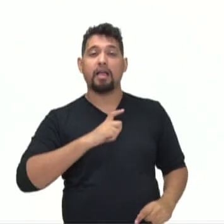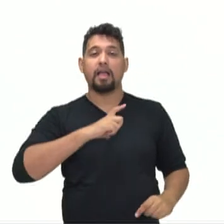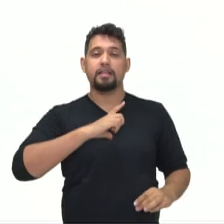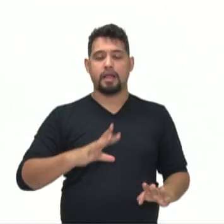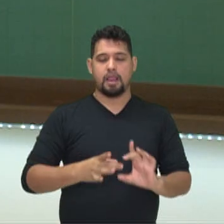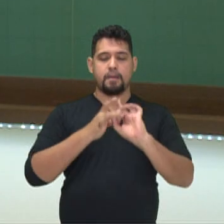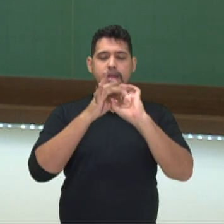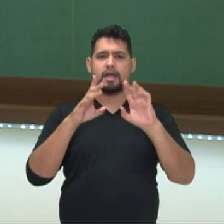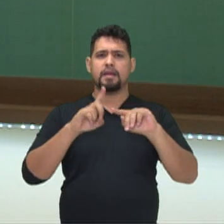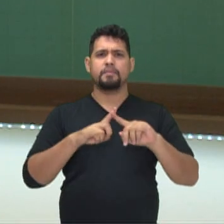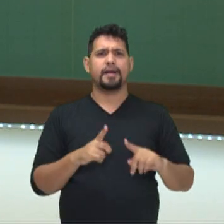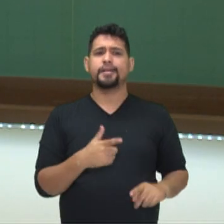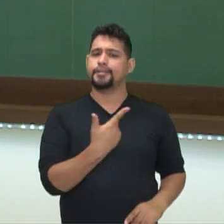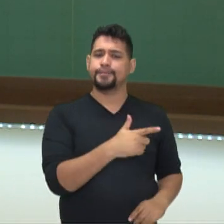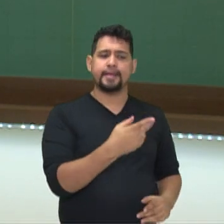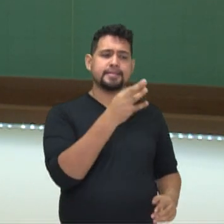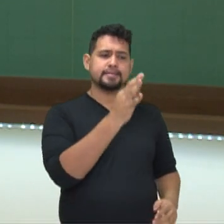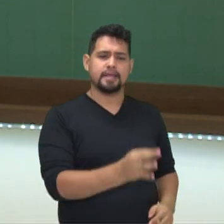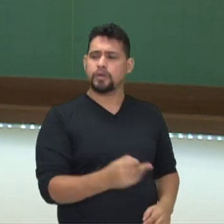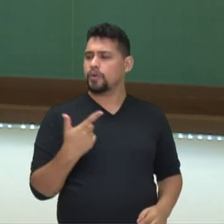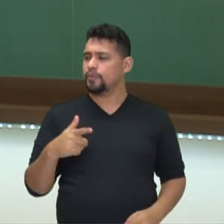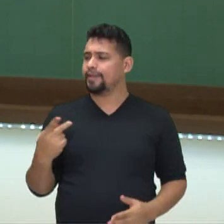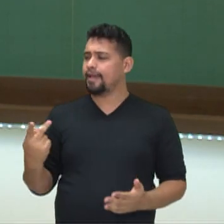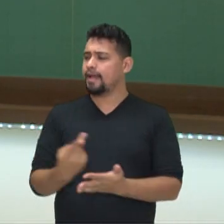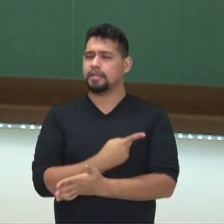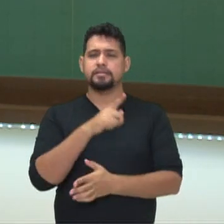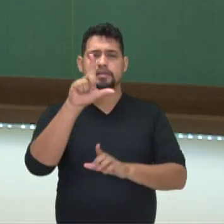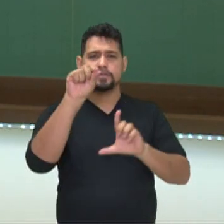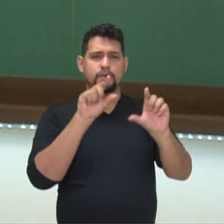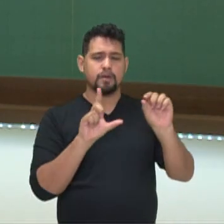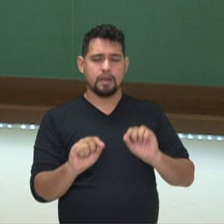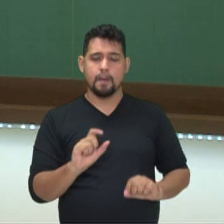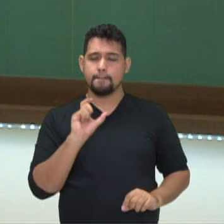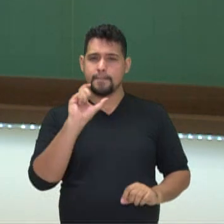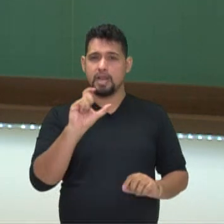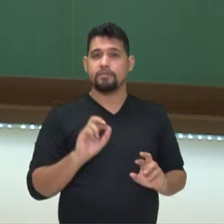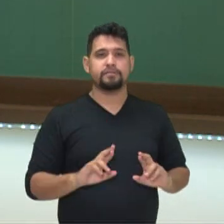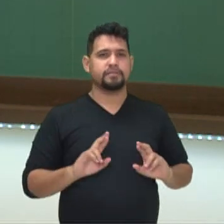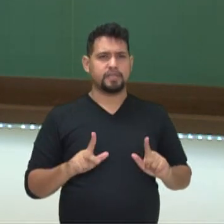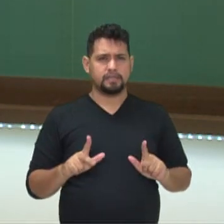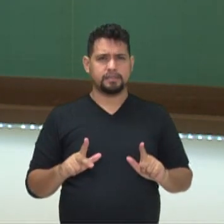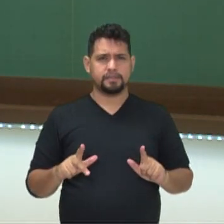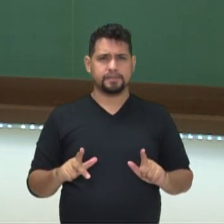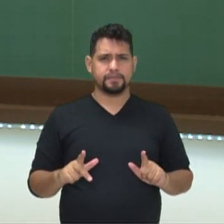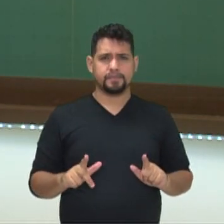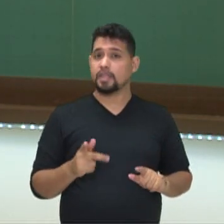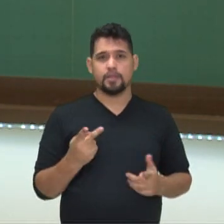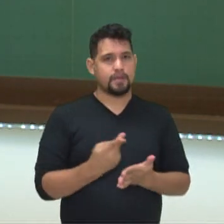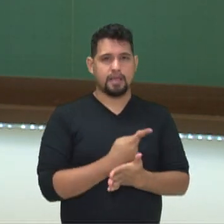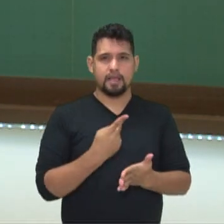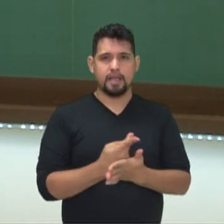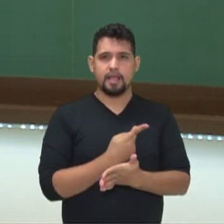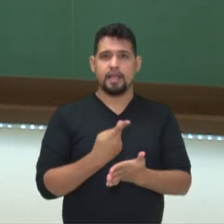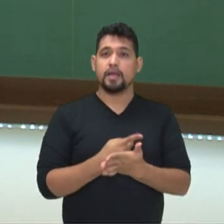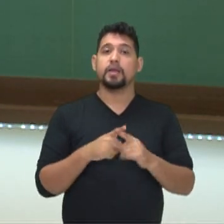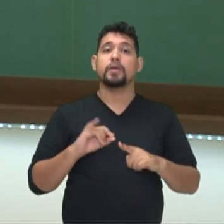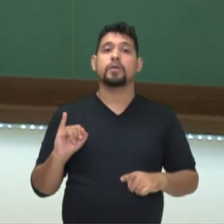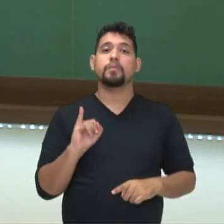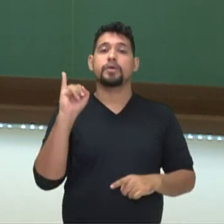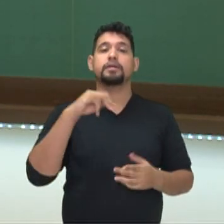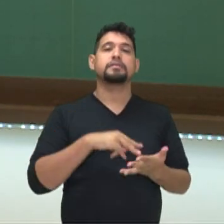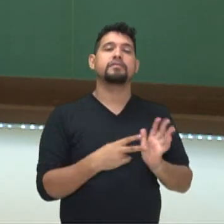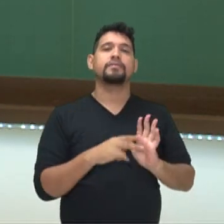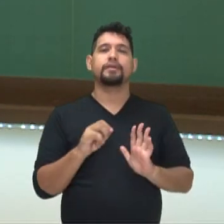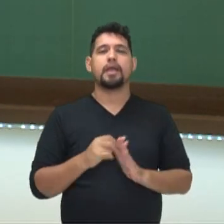liberdade. Mas não tem certo e errado. Se você escolheu outras palavras aqui, não errou. O importante é